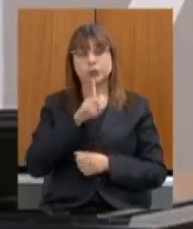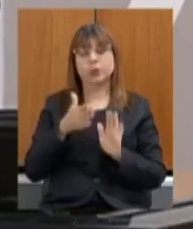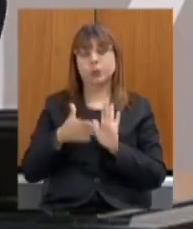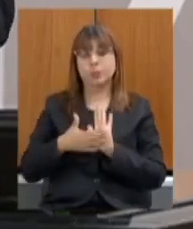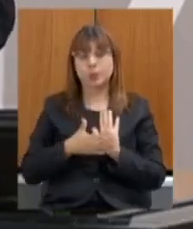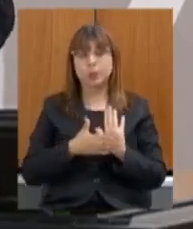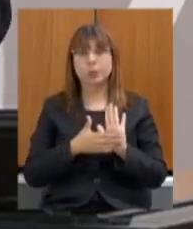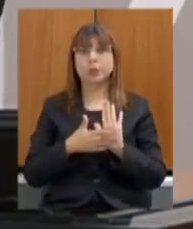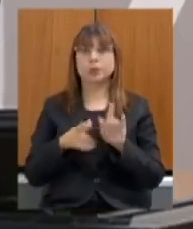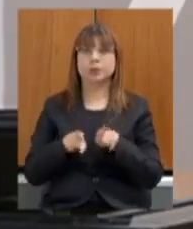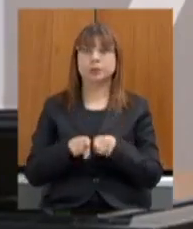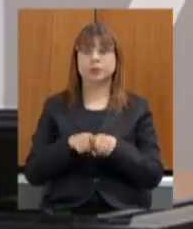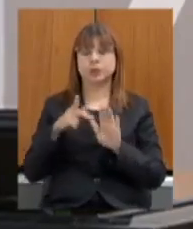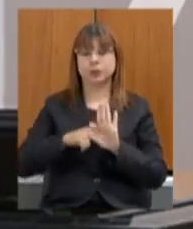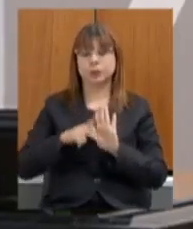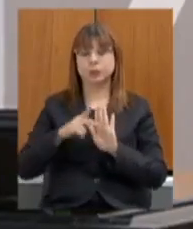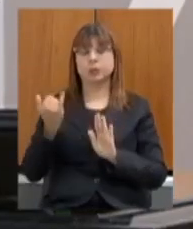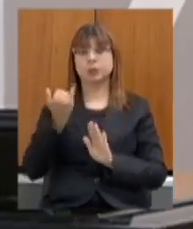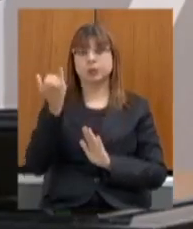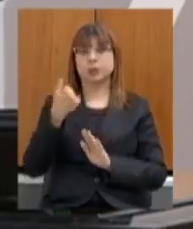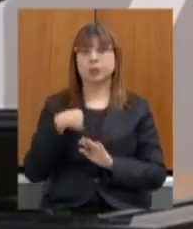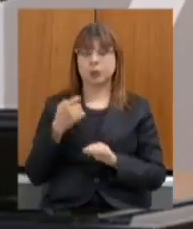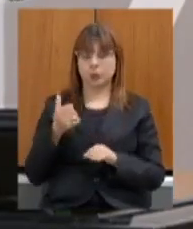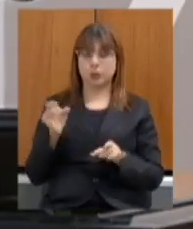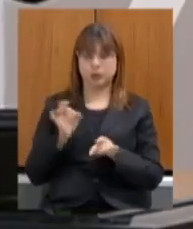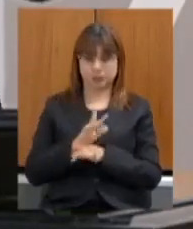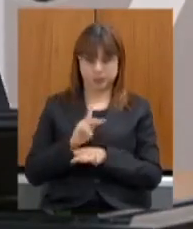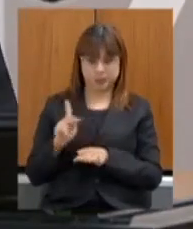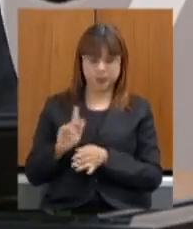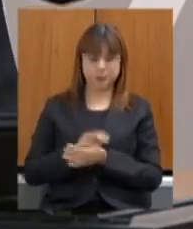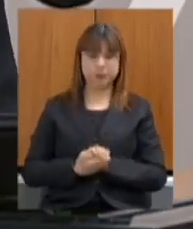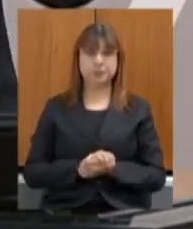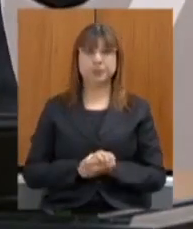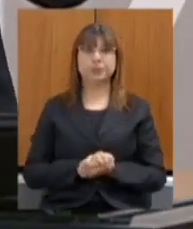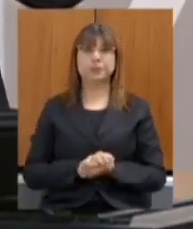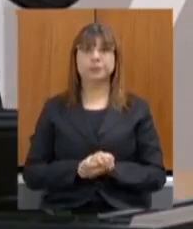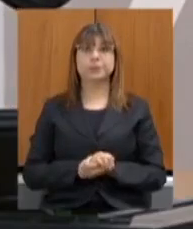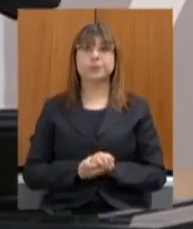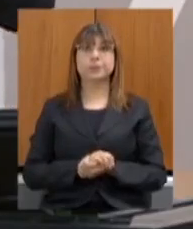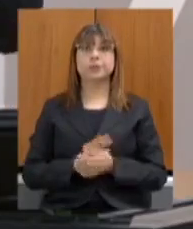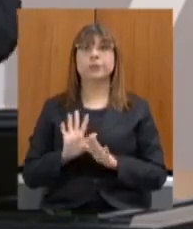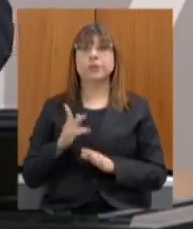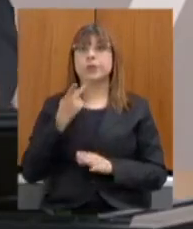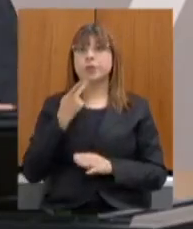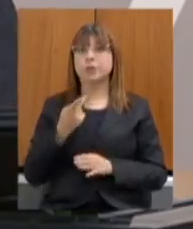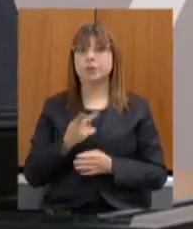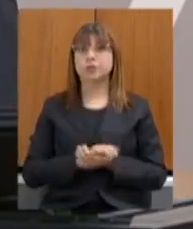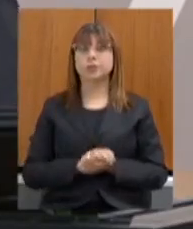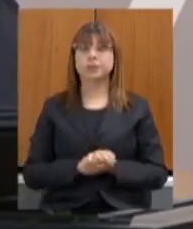e projetos importantes, terminando, presidente, mas para dizer que